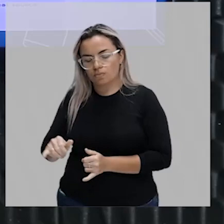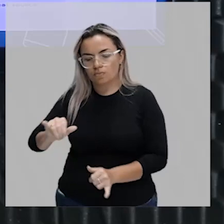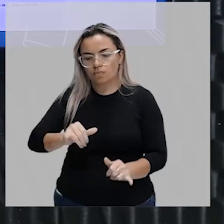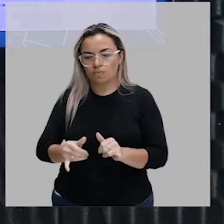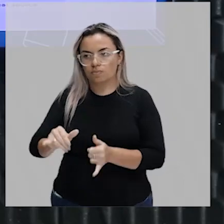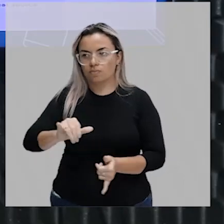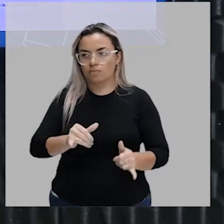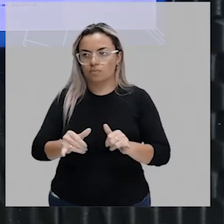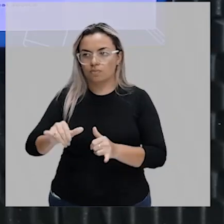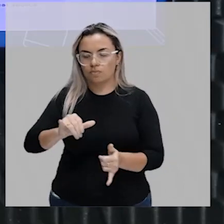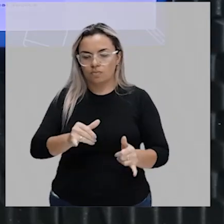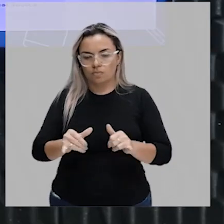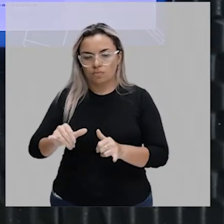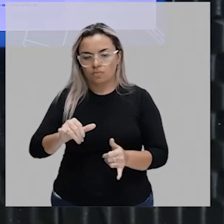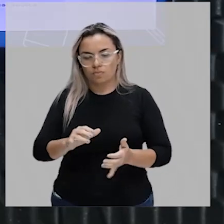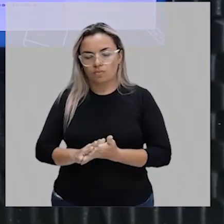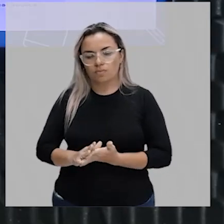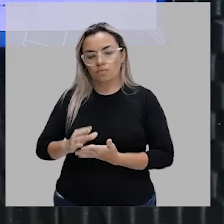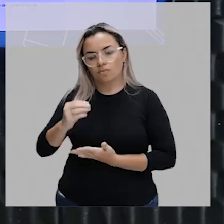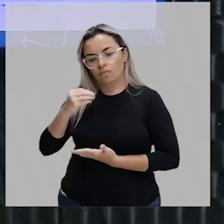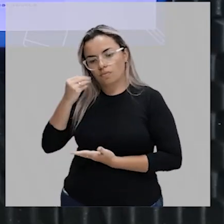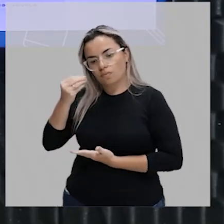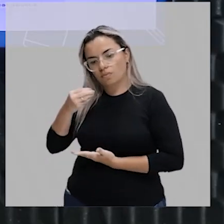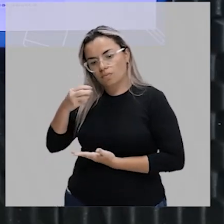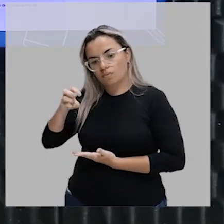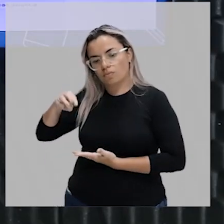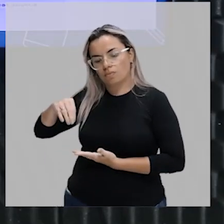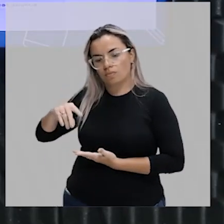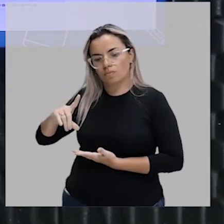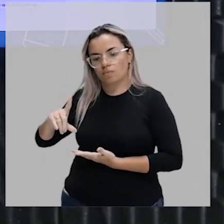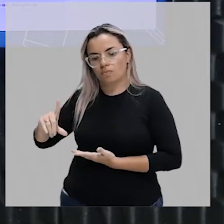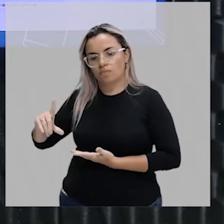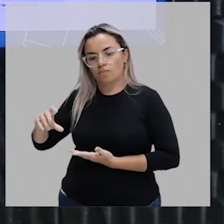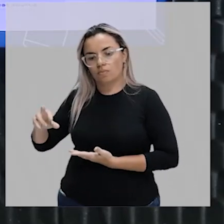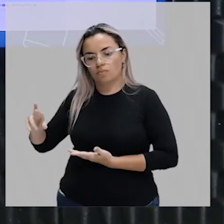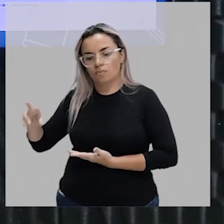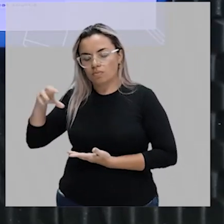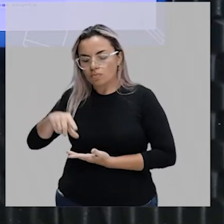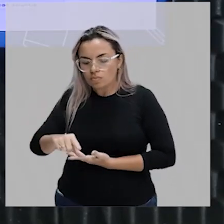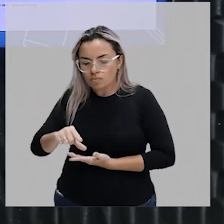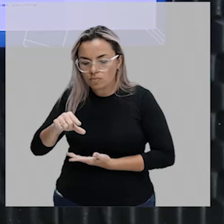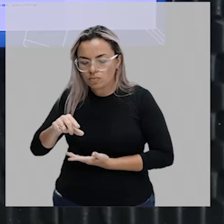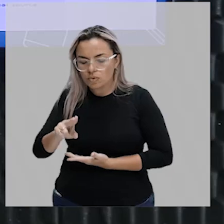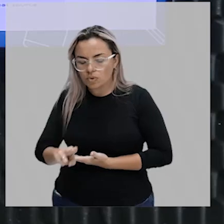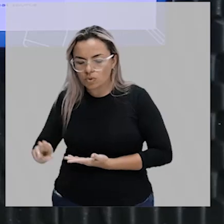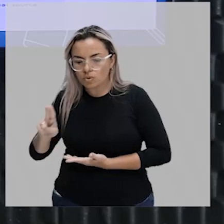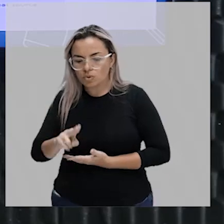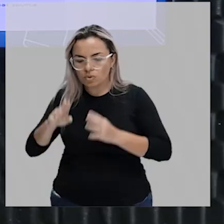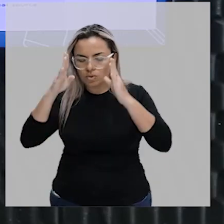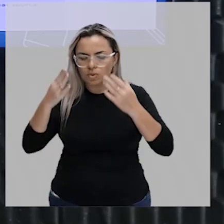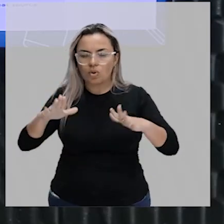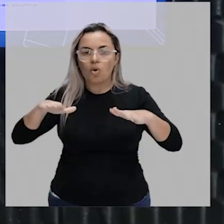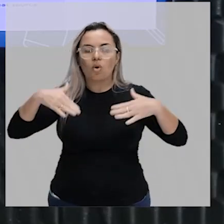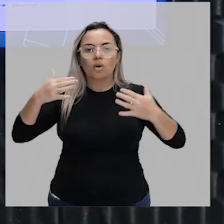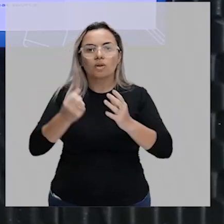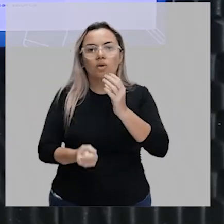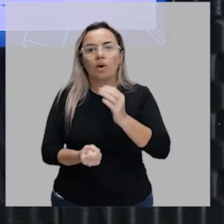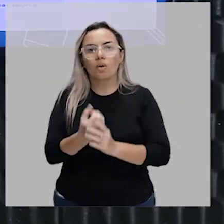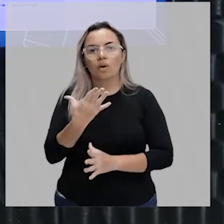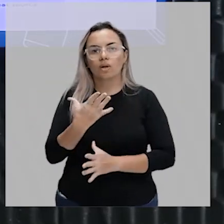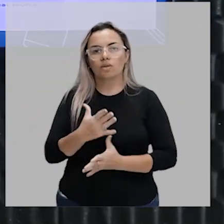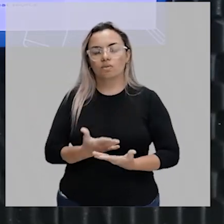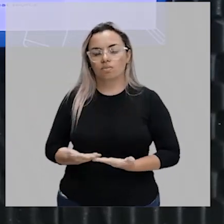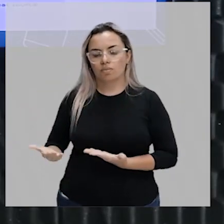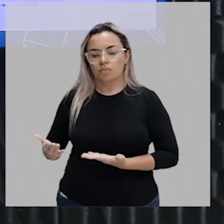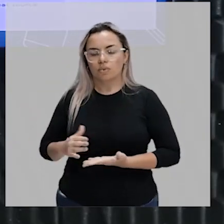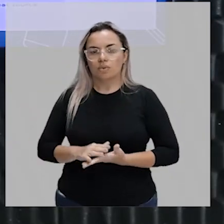O Stanley Miller coletou essas substâncias daqui e analisou o que foi formado, tá?